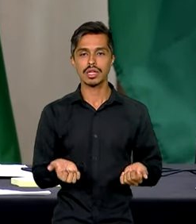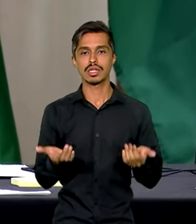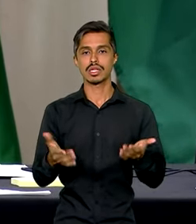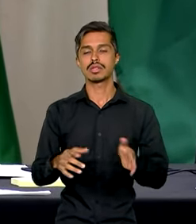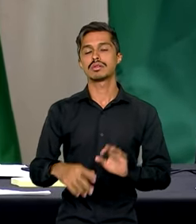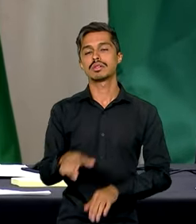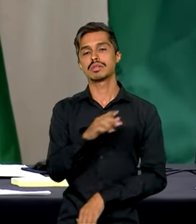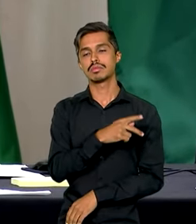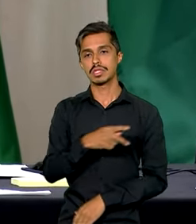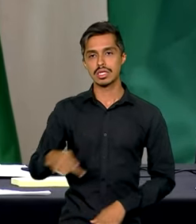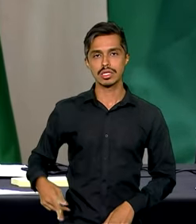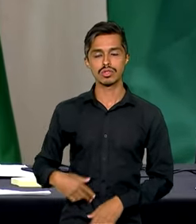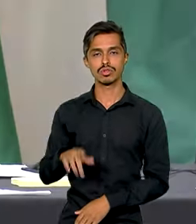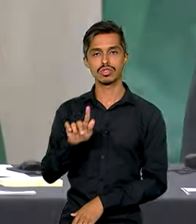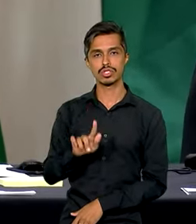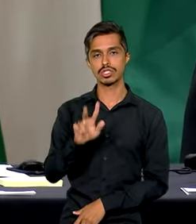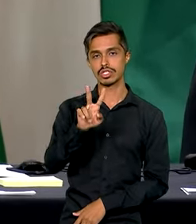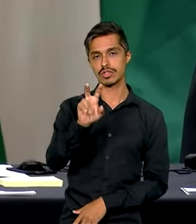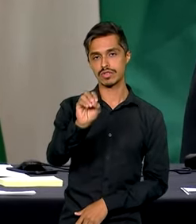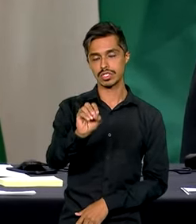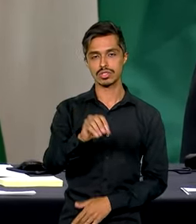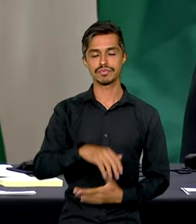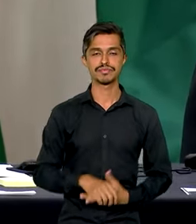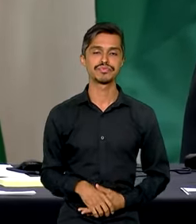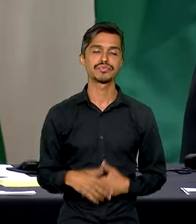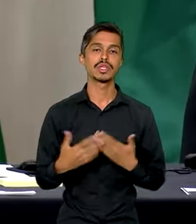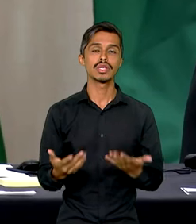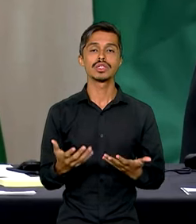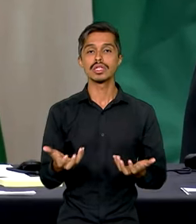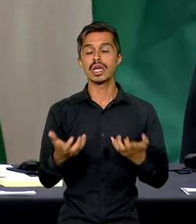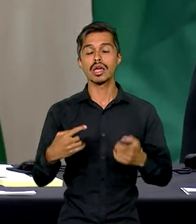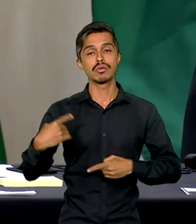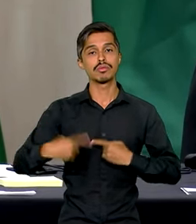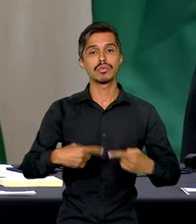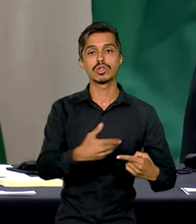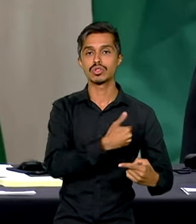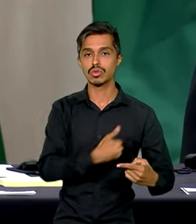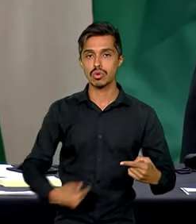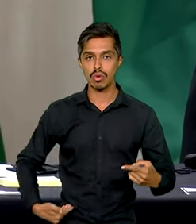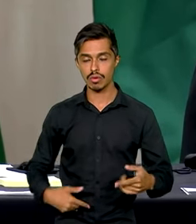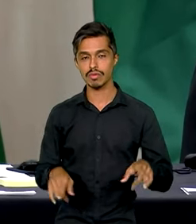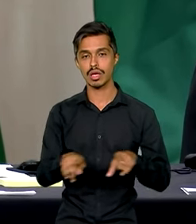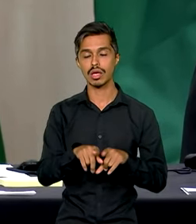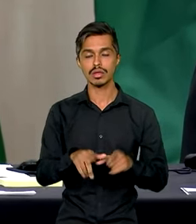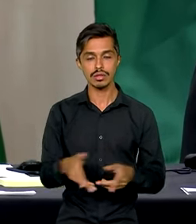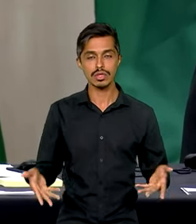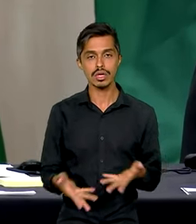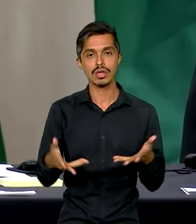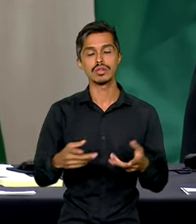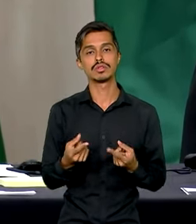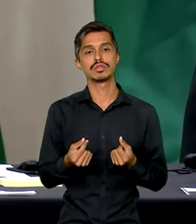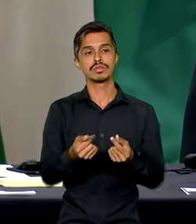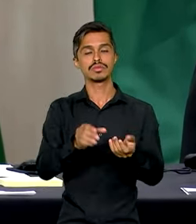presidência brasileira do G20 queremos promover políticas públicas e mobilizar recursos para essa causa